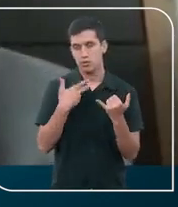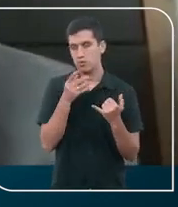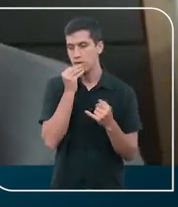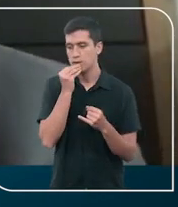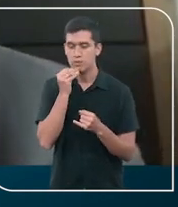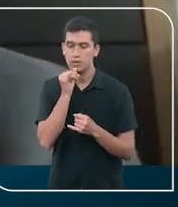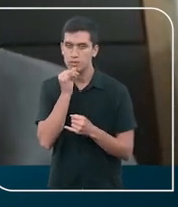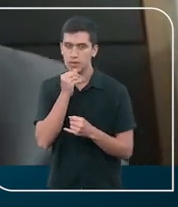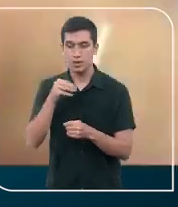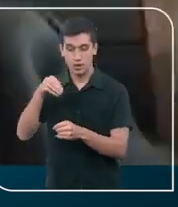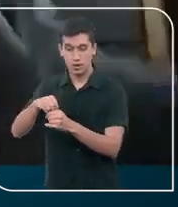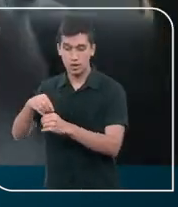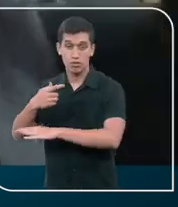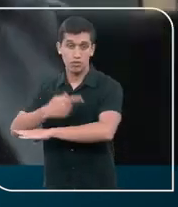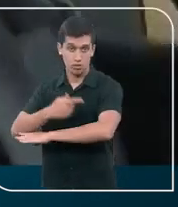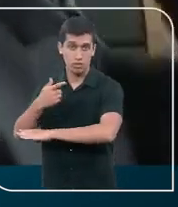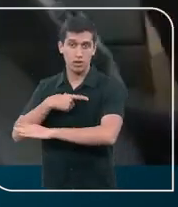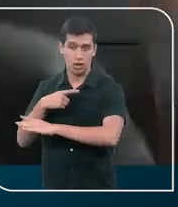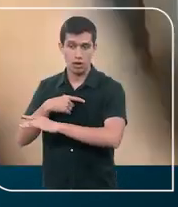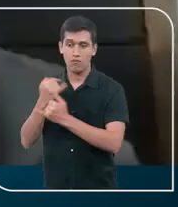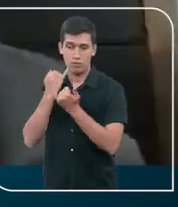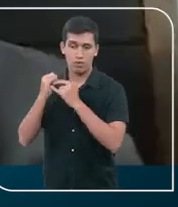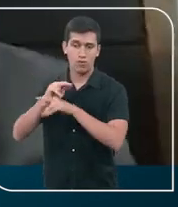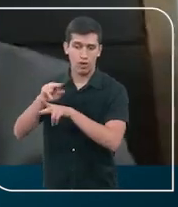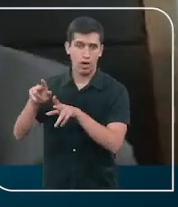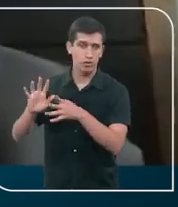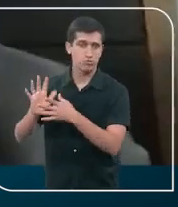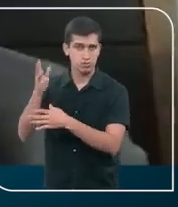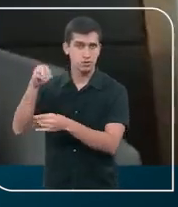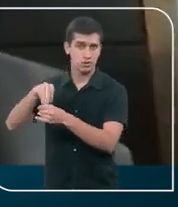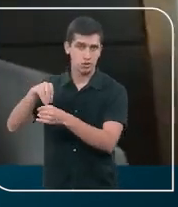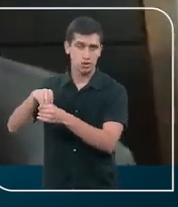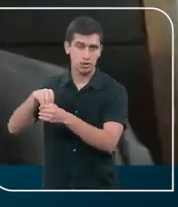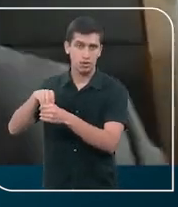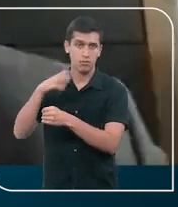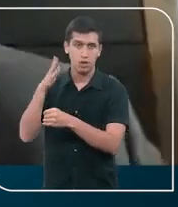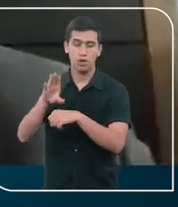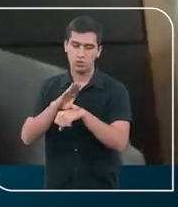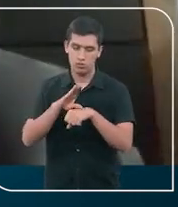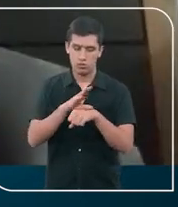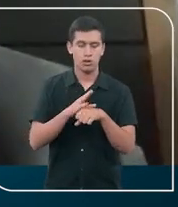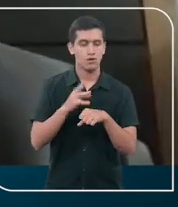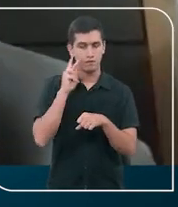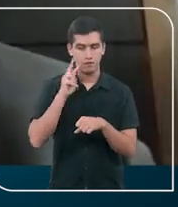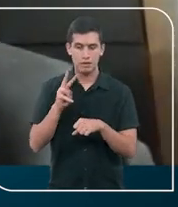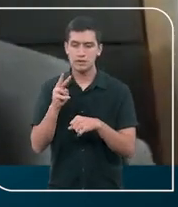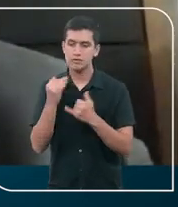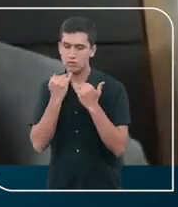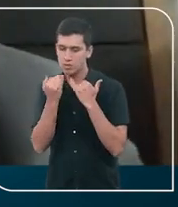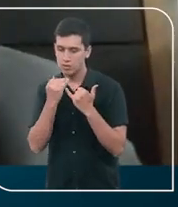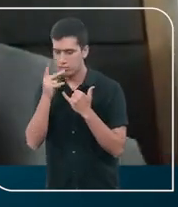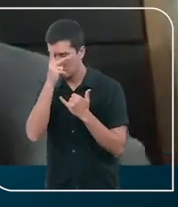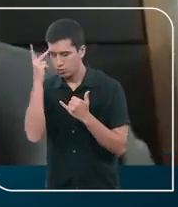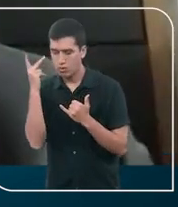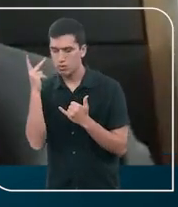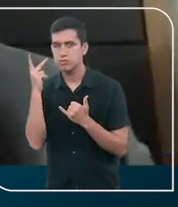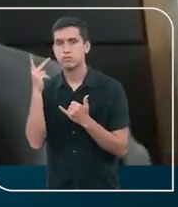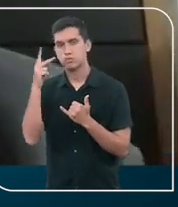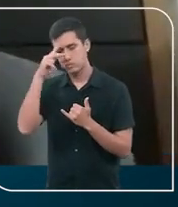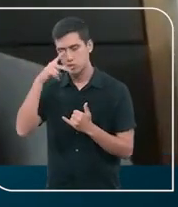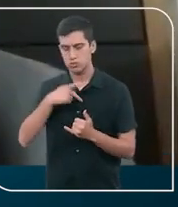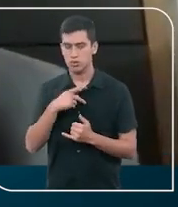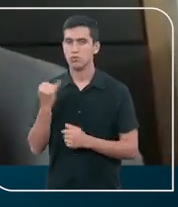fundamentais. A Constituição, ela elevou esses dados aí pessoais a direito fundamental. A LGPD, ela